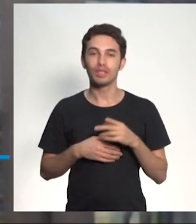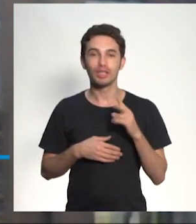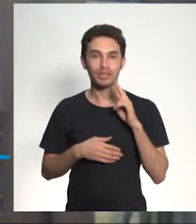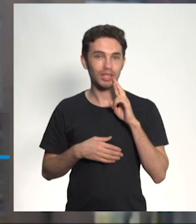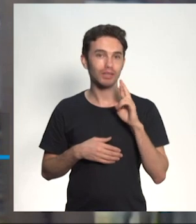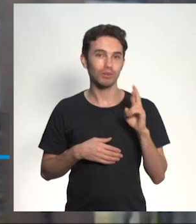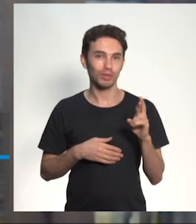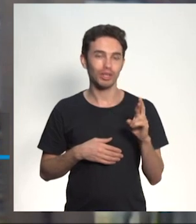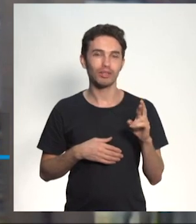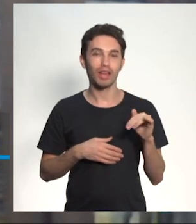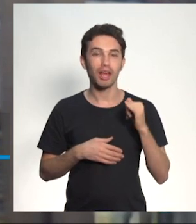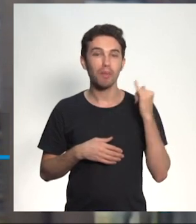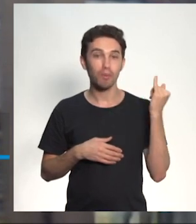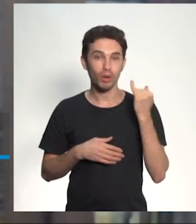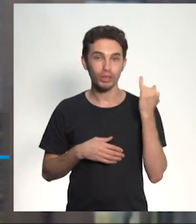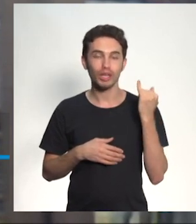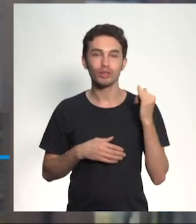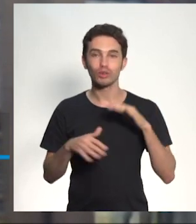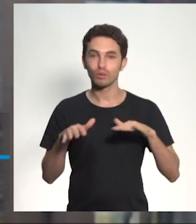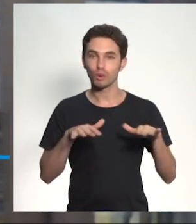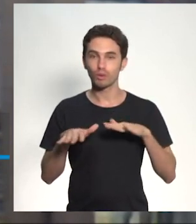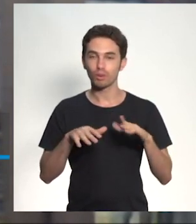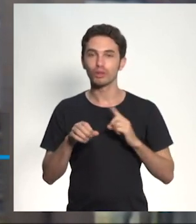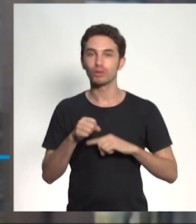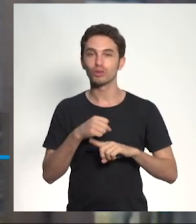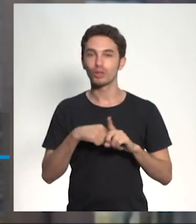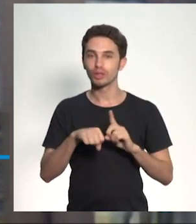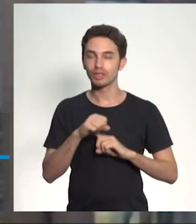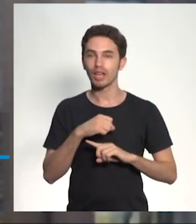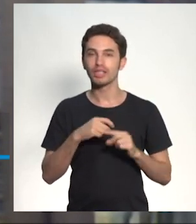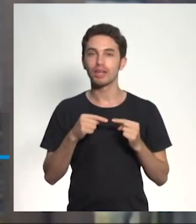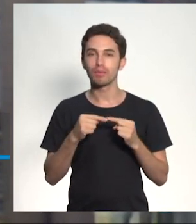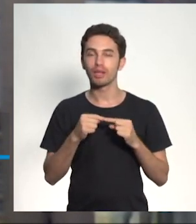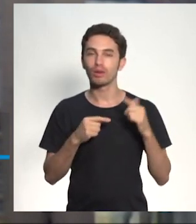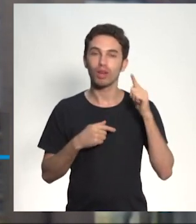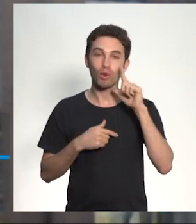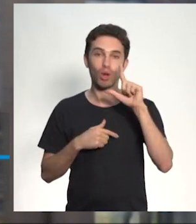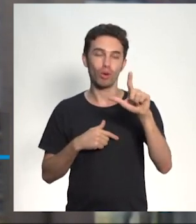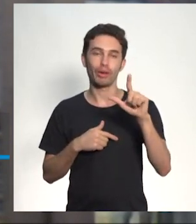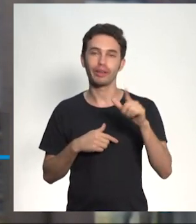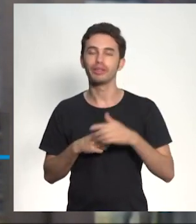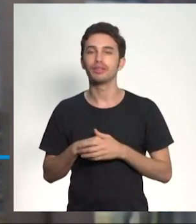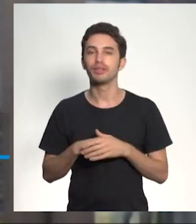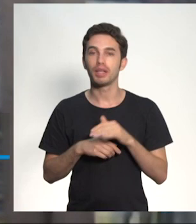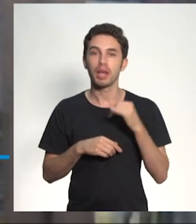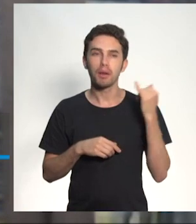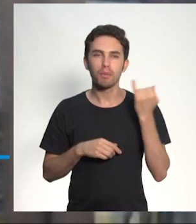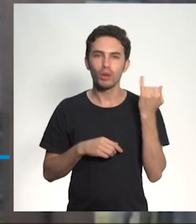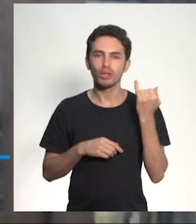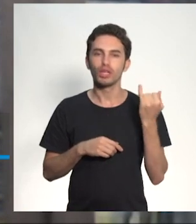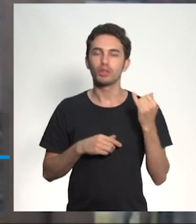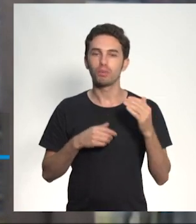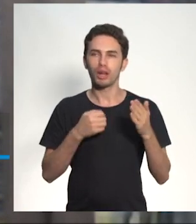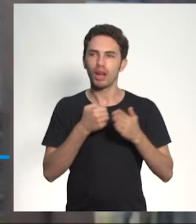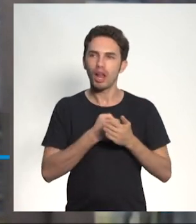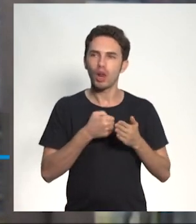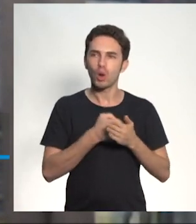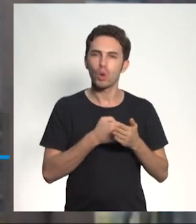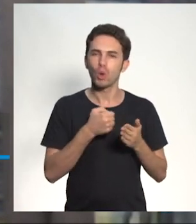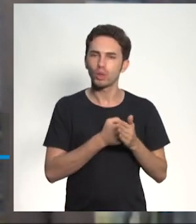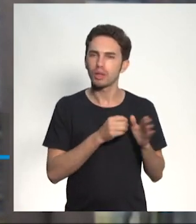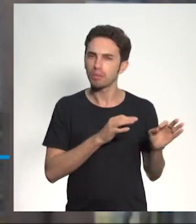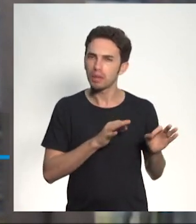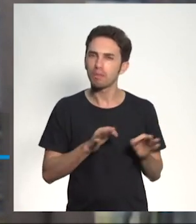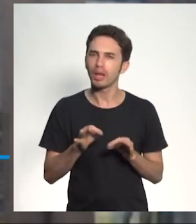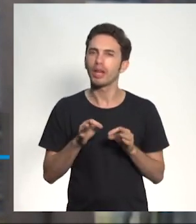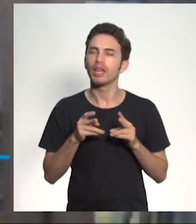né, que a importância dos movimentos sociais está relacionada com a conquista. Então, é importante para a luta permanente em prol